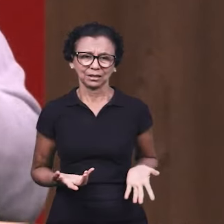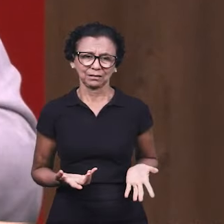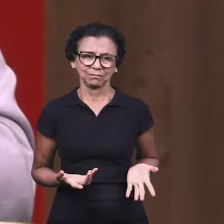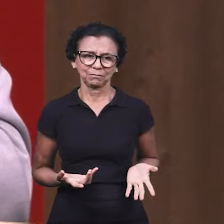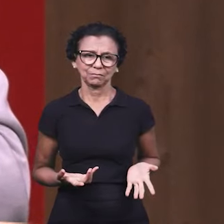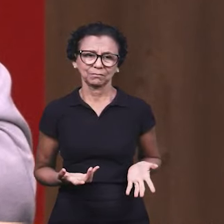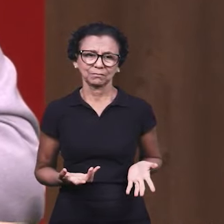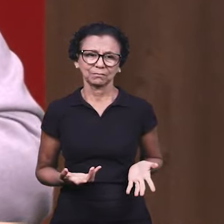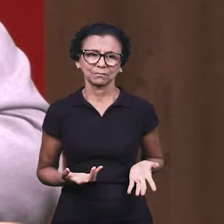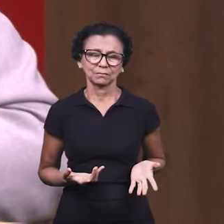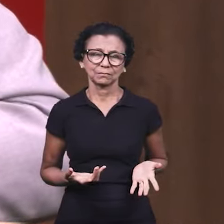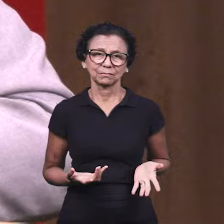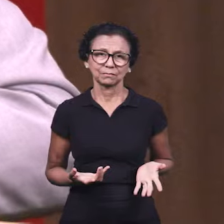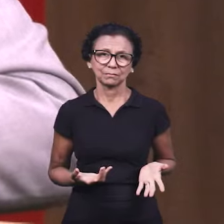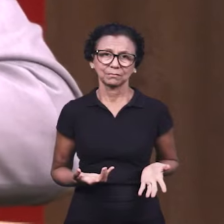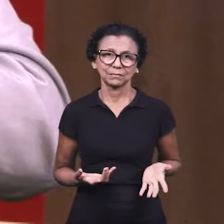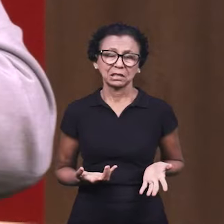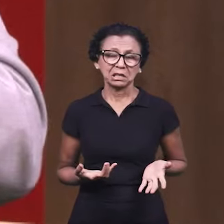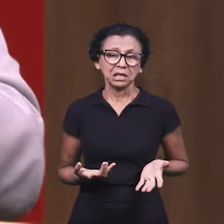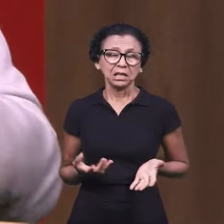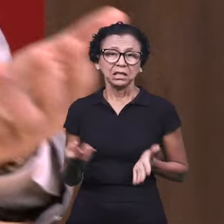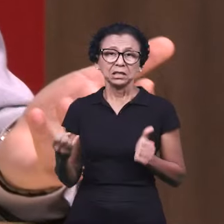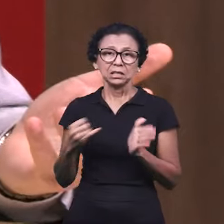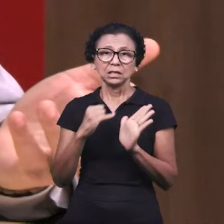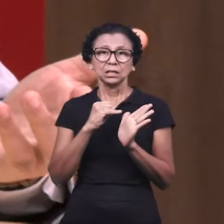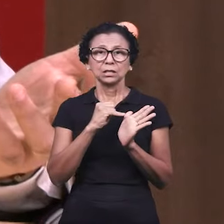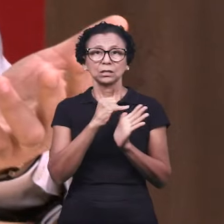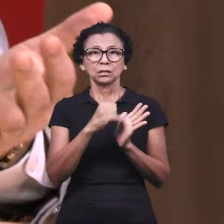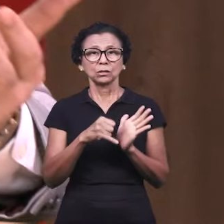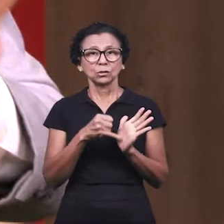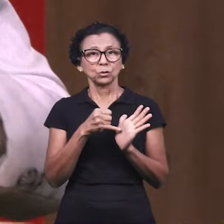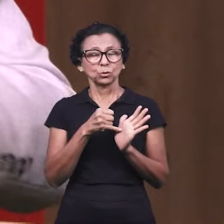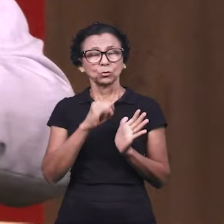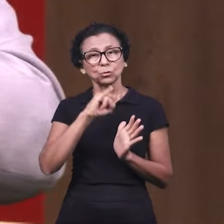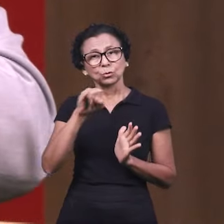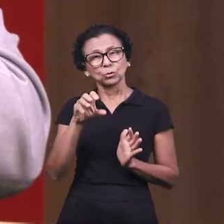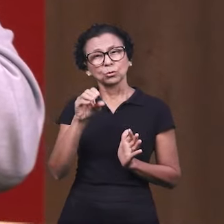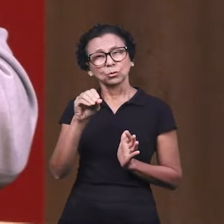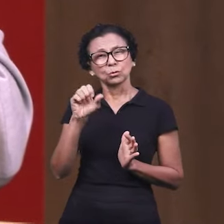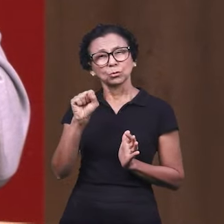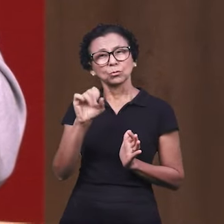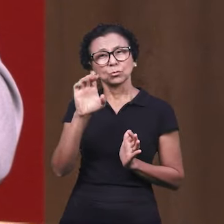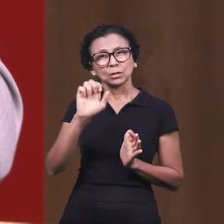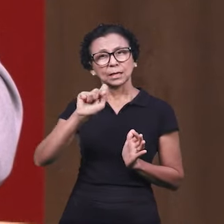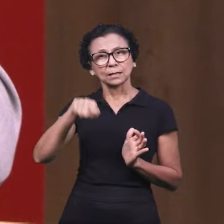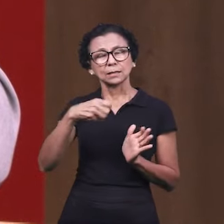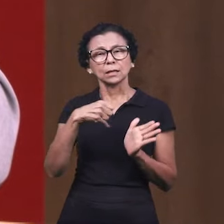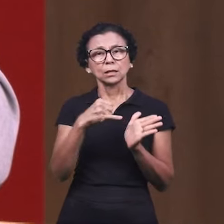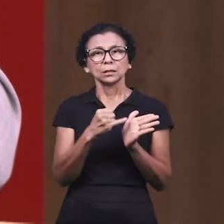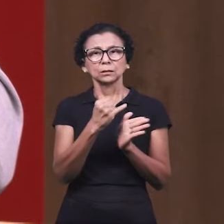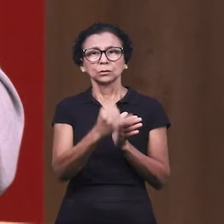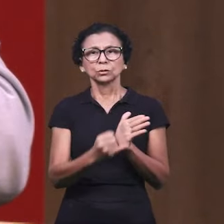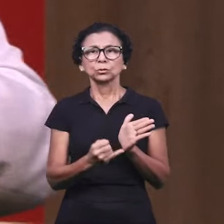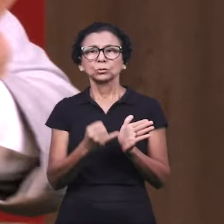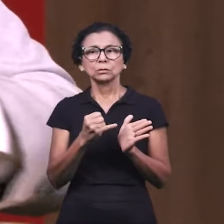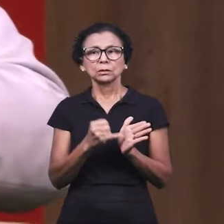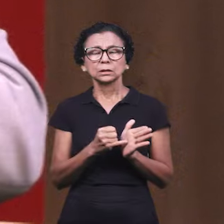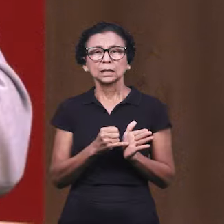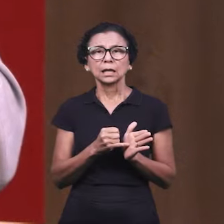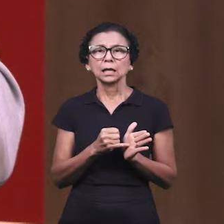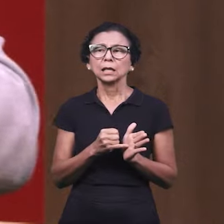vista humano todo direito né todos os elementos e eh